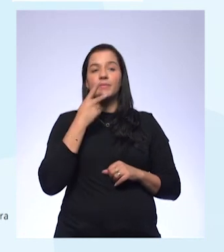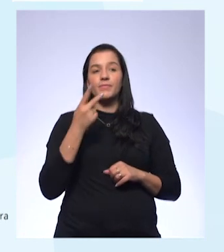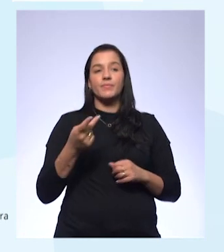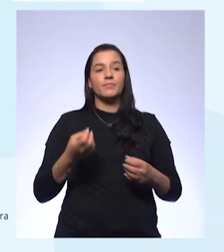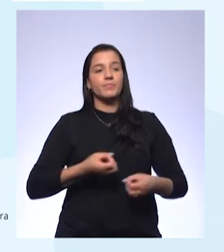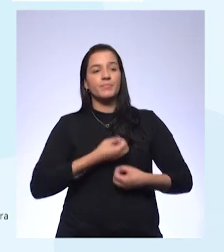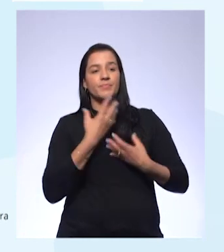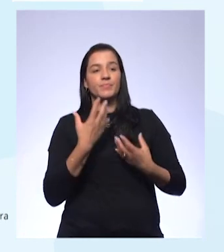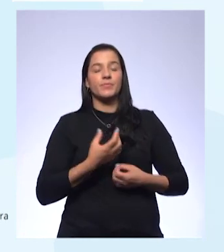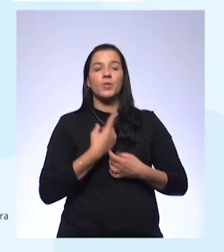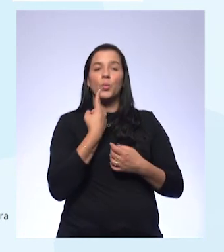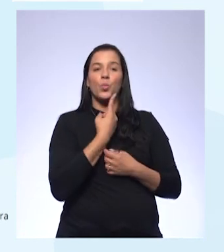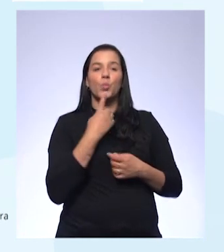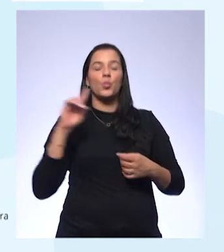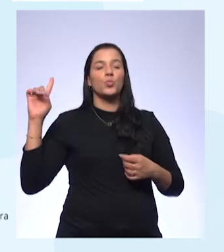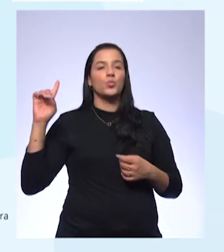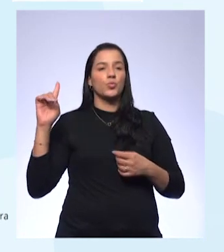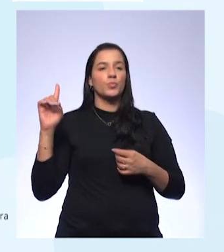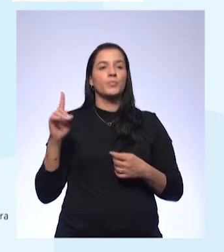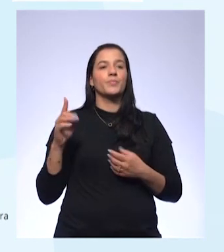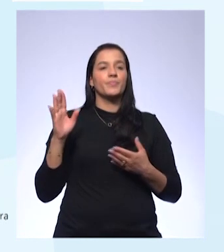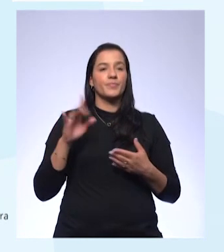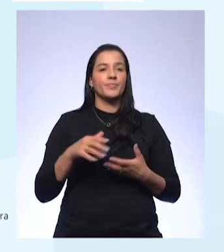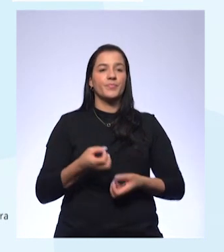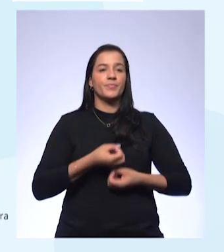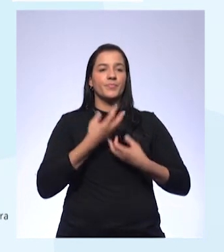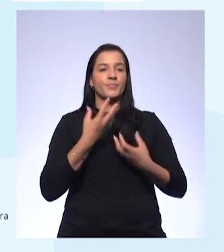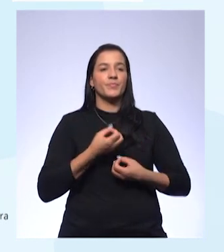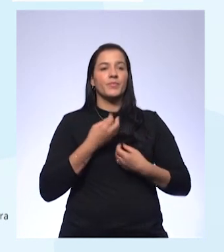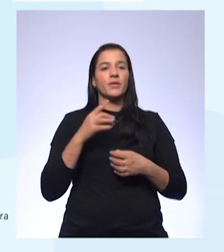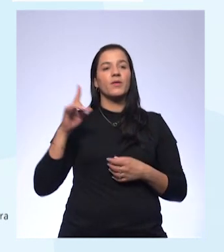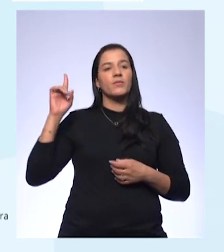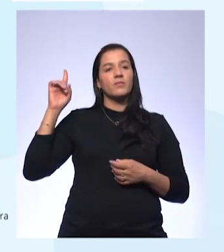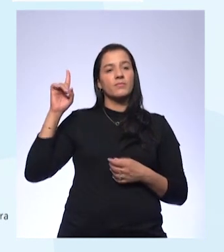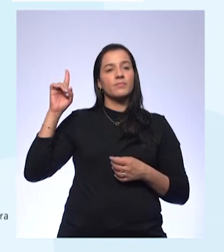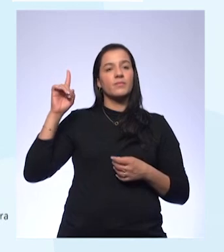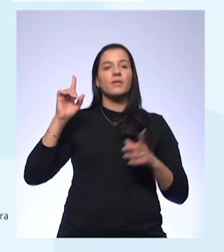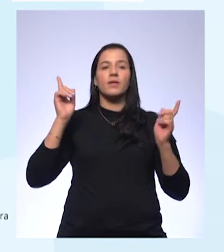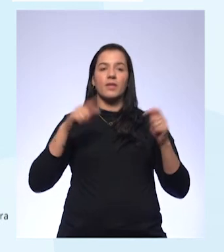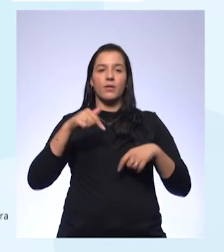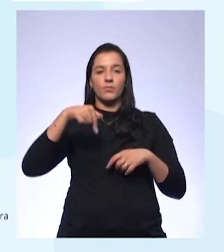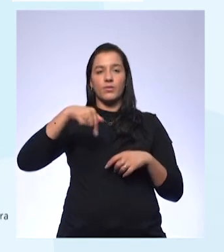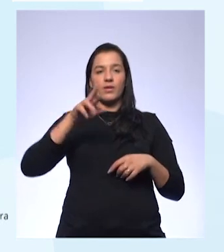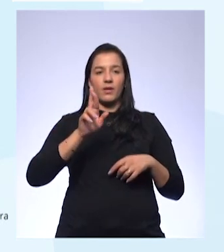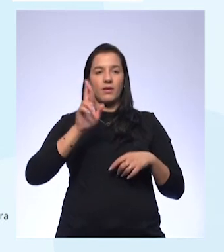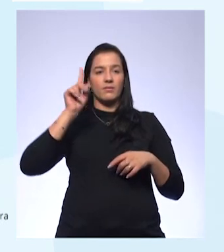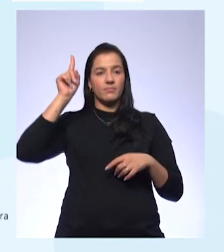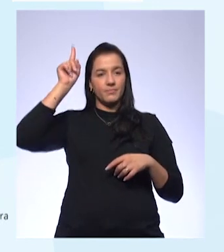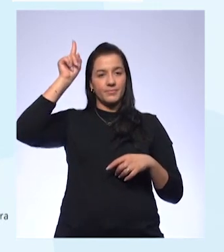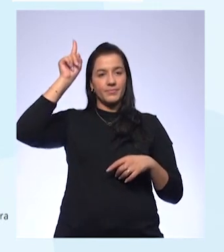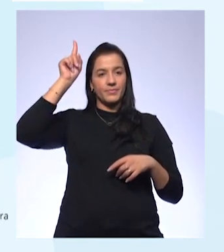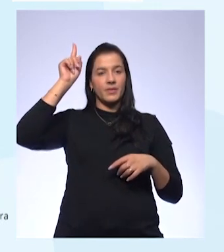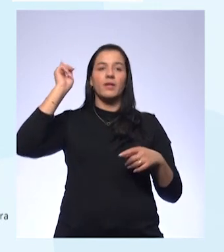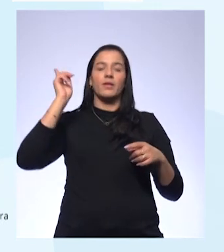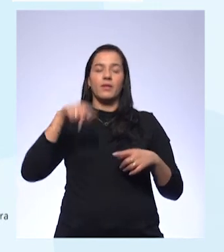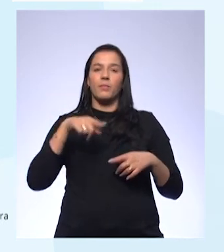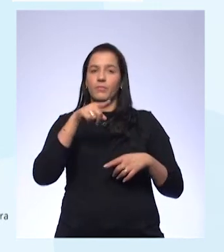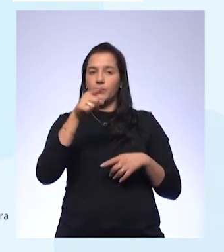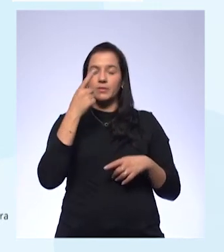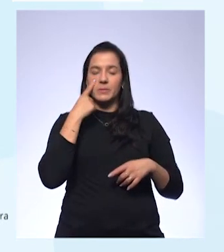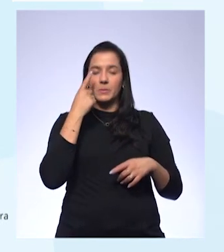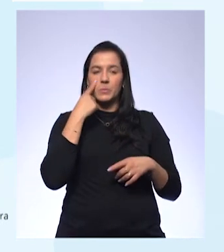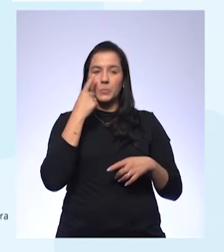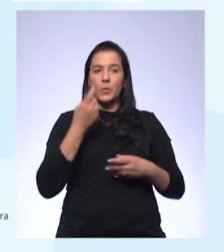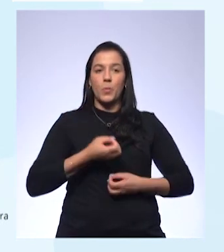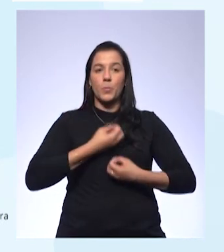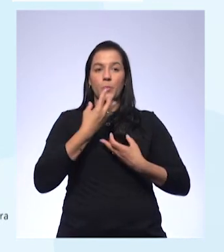seu último poema chamado Estádio Chile, que vocês vão poder acessar pelo QR Code que aparece aí